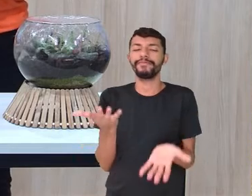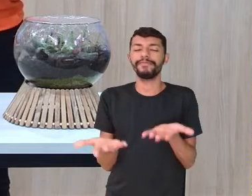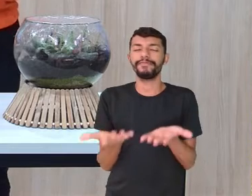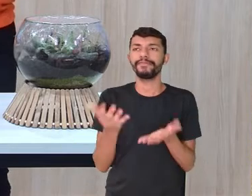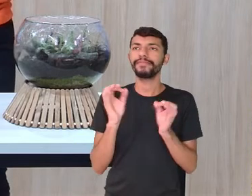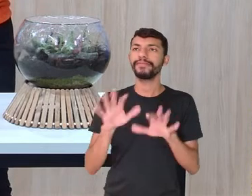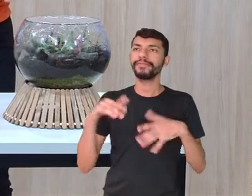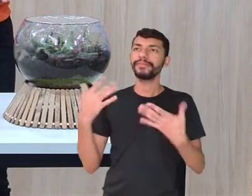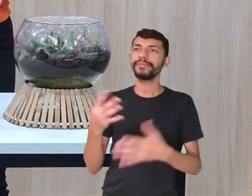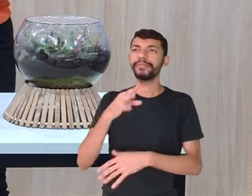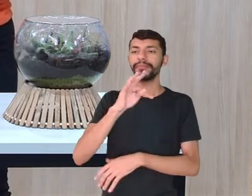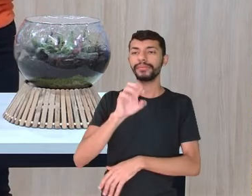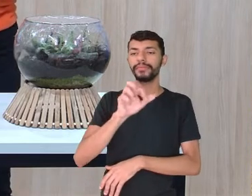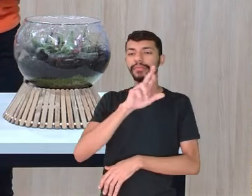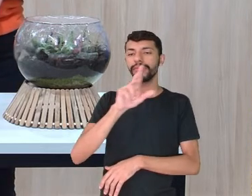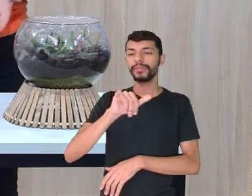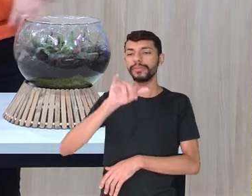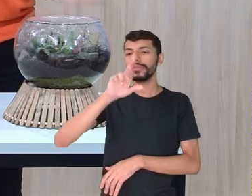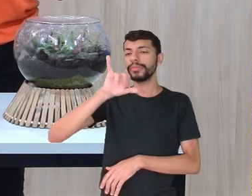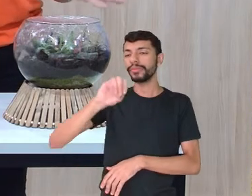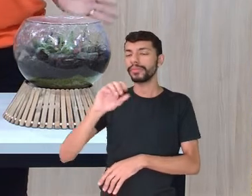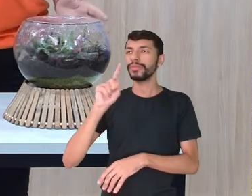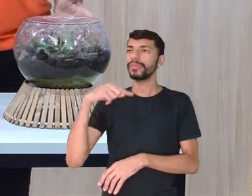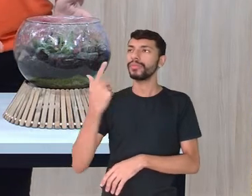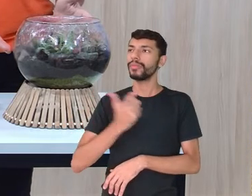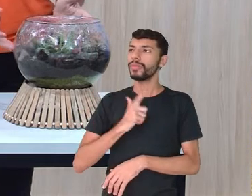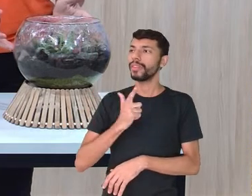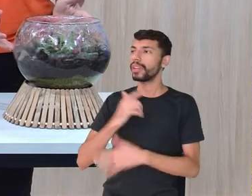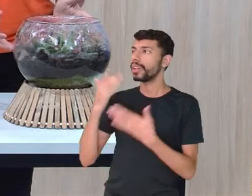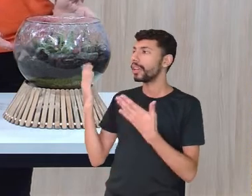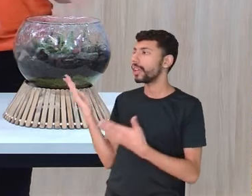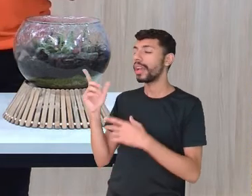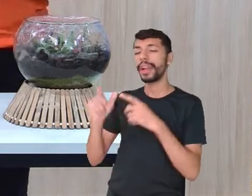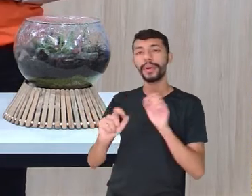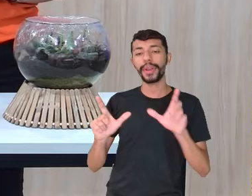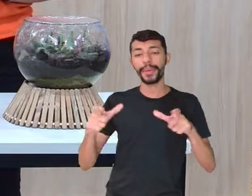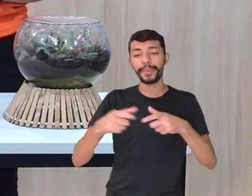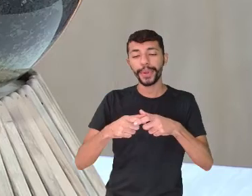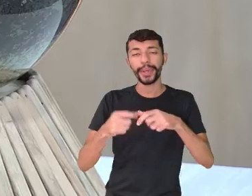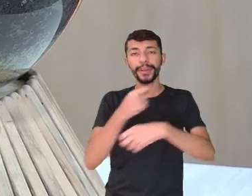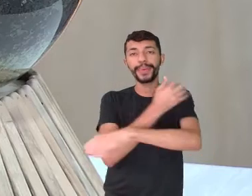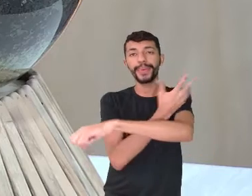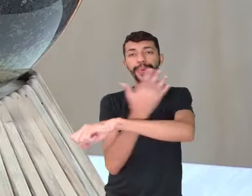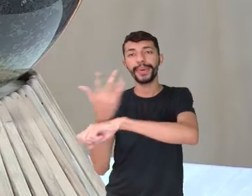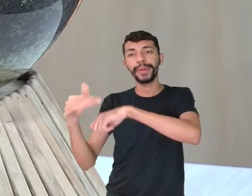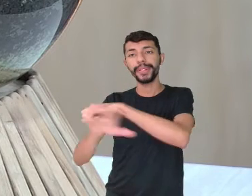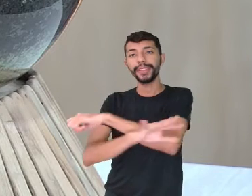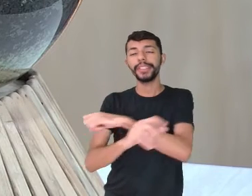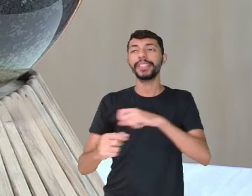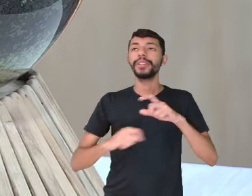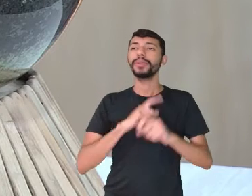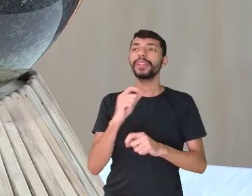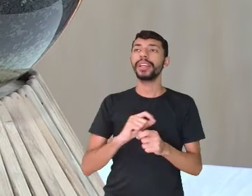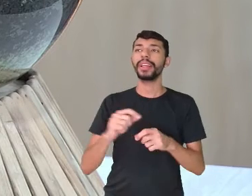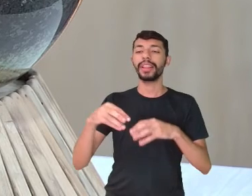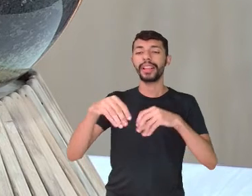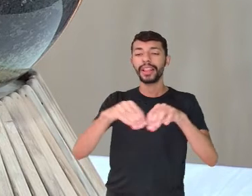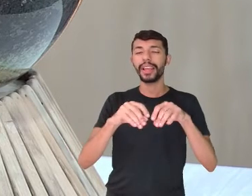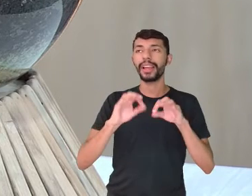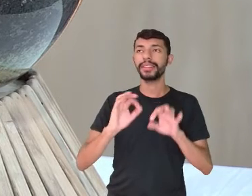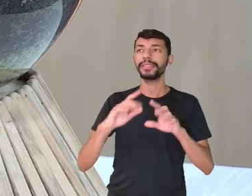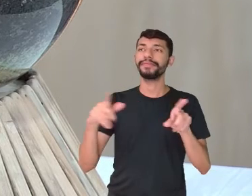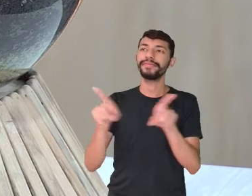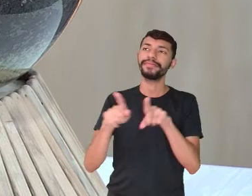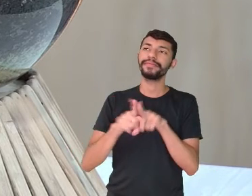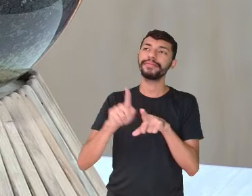Então, o terrário que nós temos aqui é um mini ecossistema terrestre. E aqui nós temos